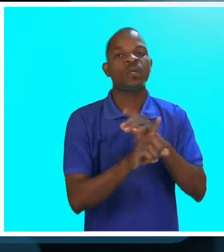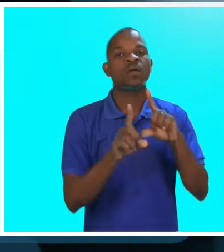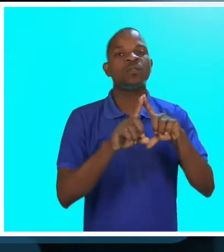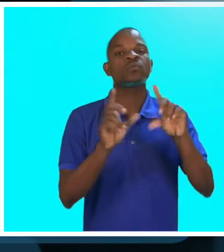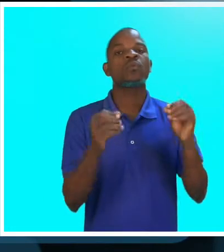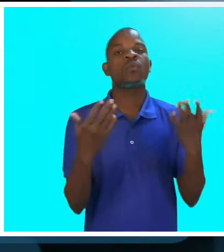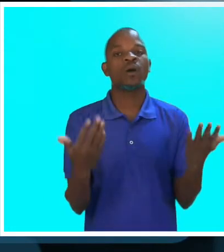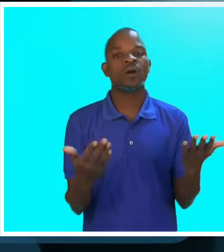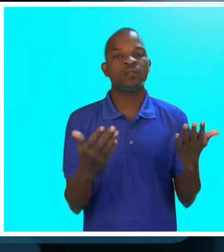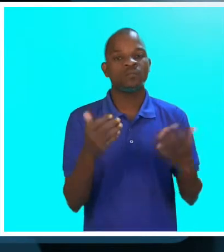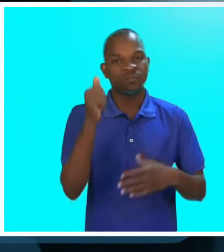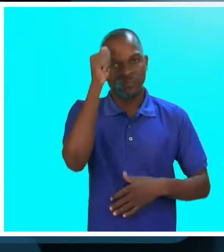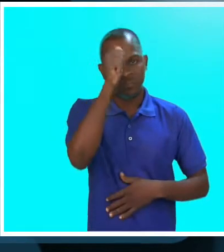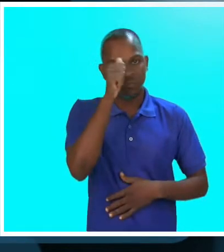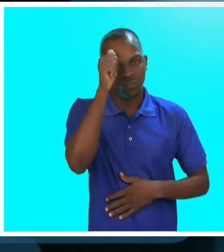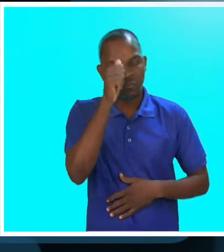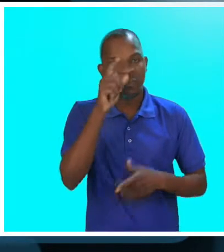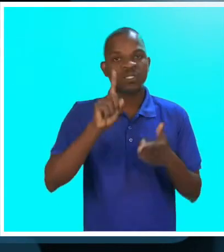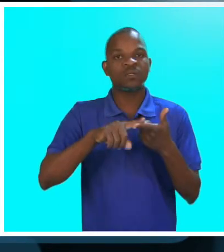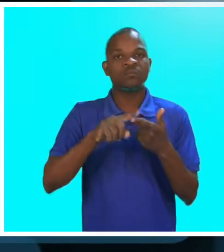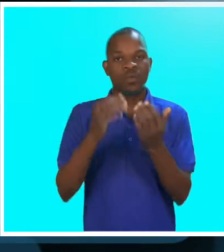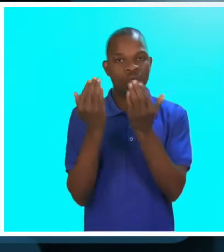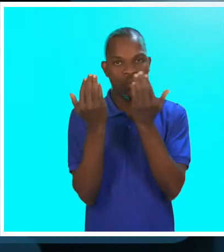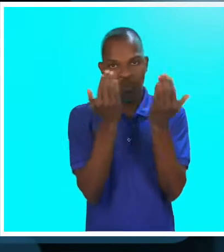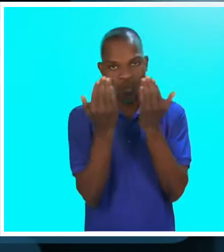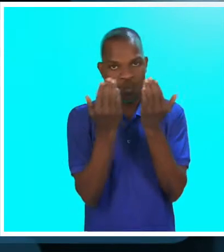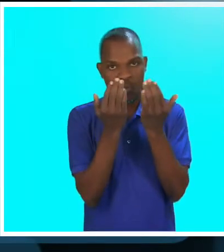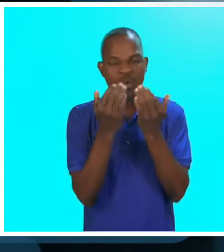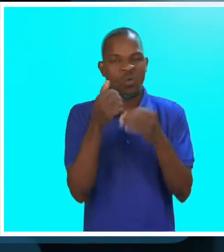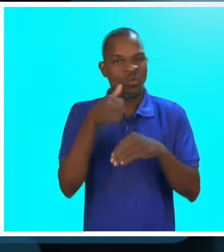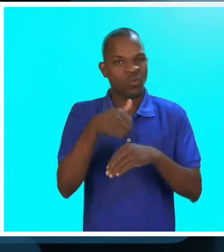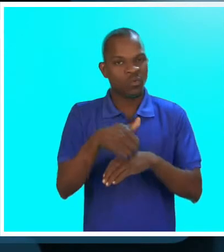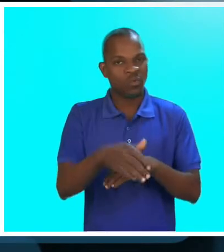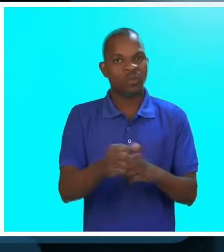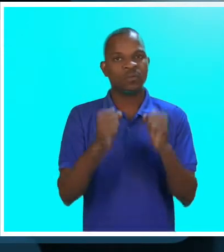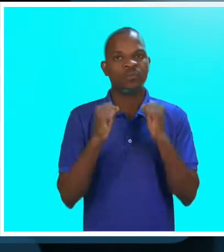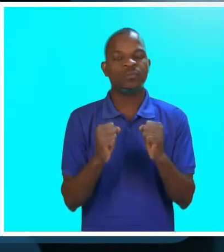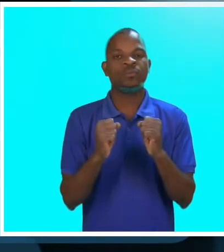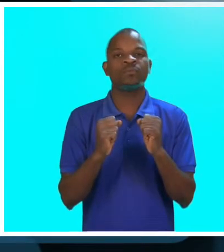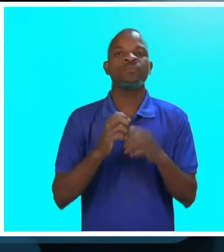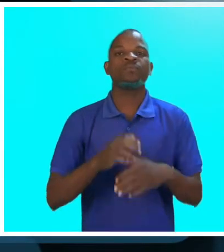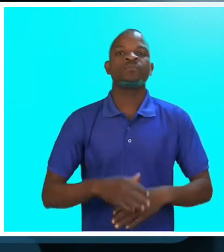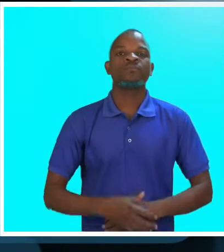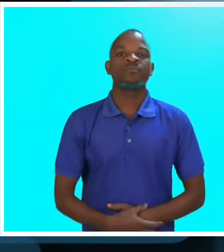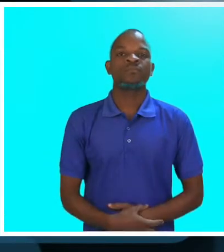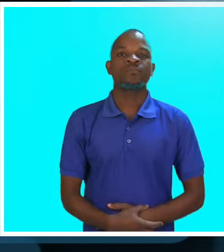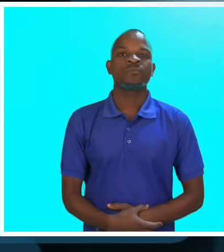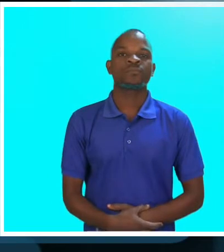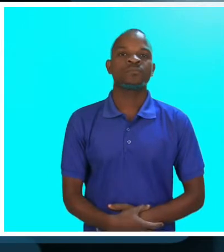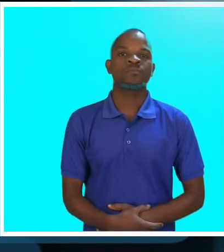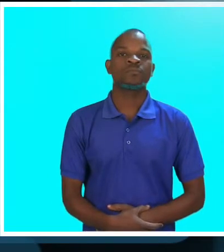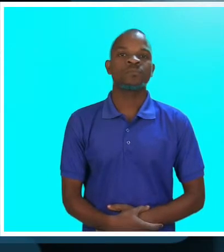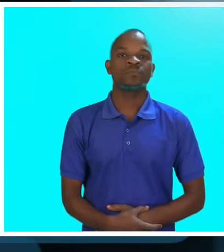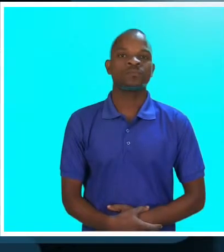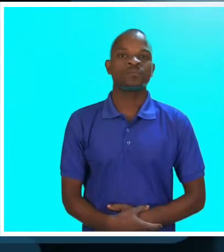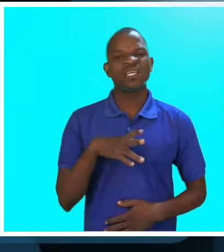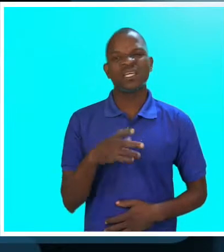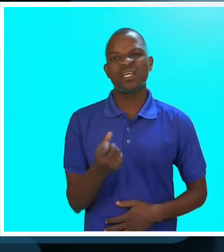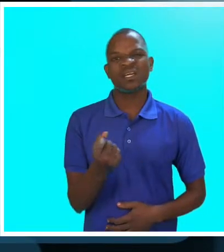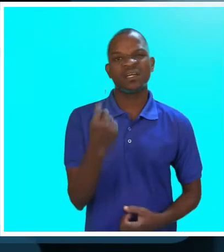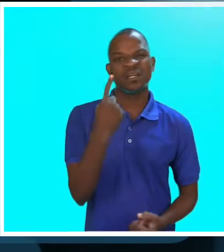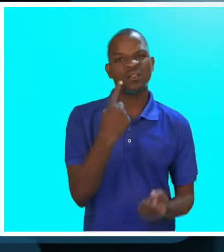ingressarem num na formação acadêmica dar continuidade aos seus estudos